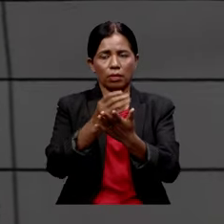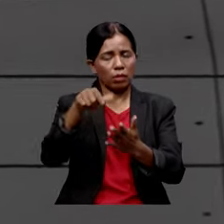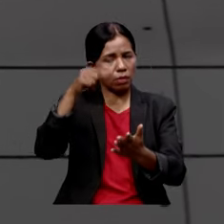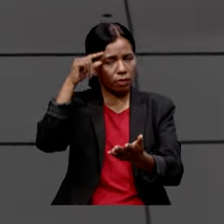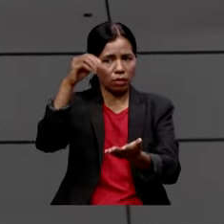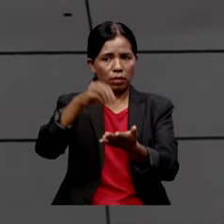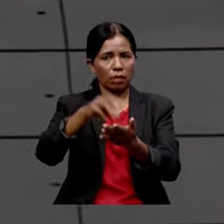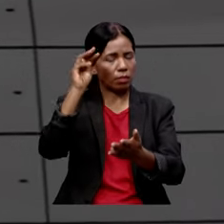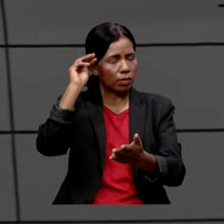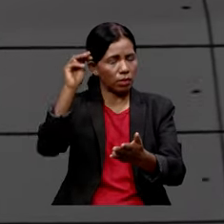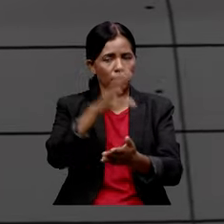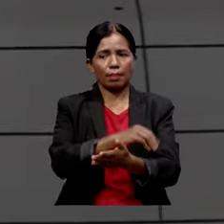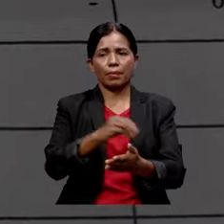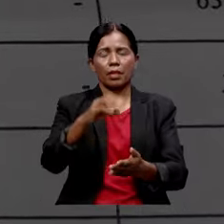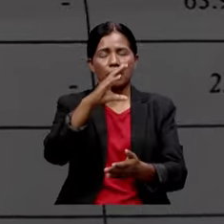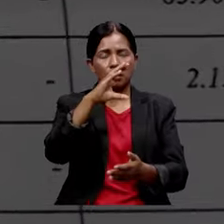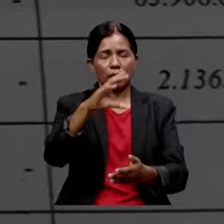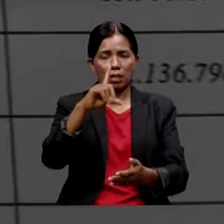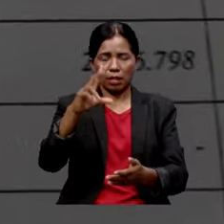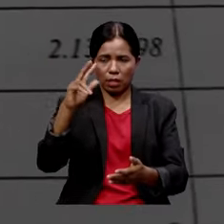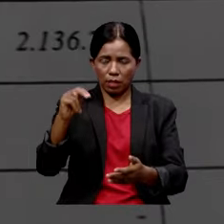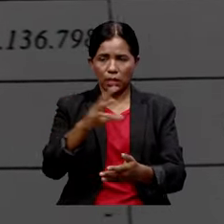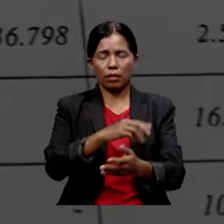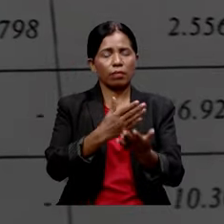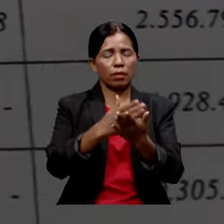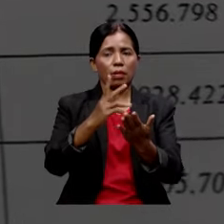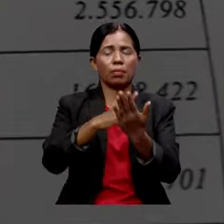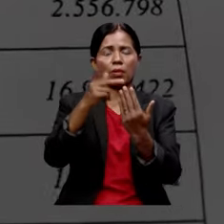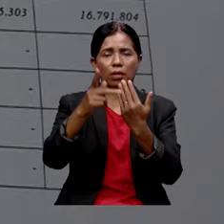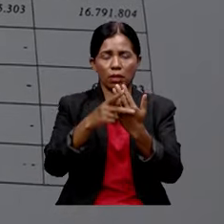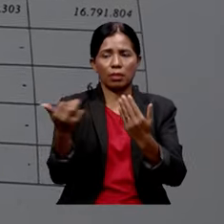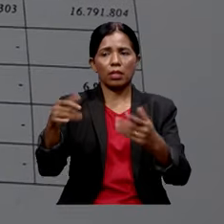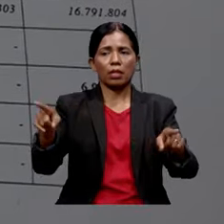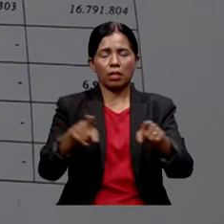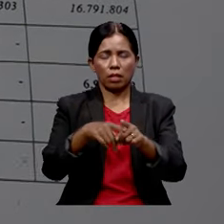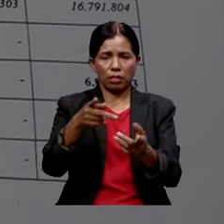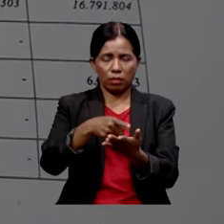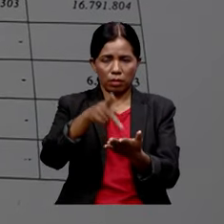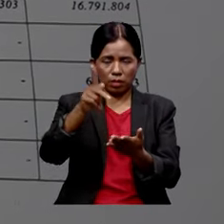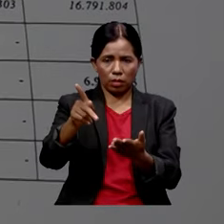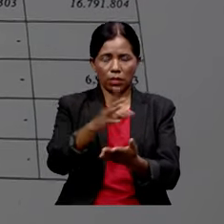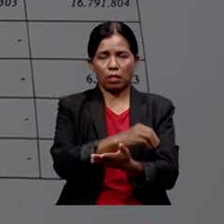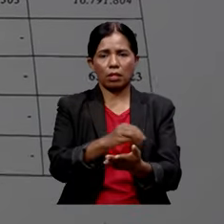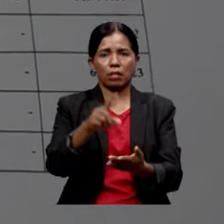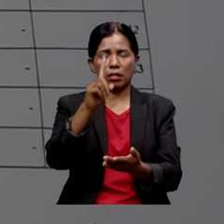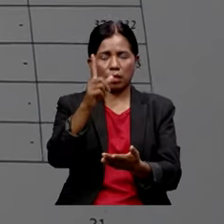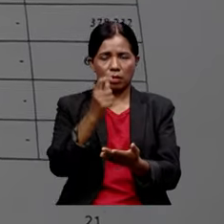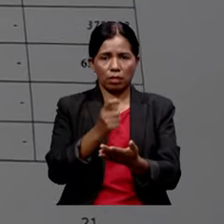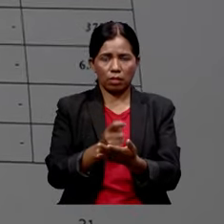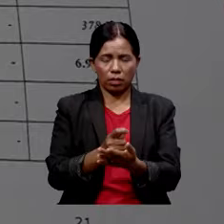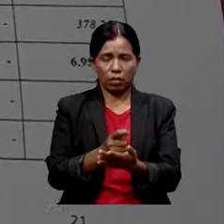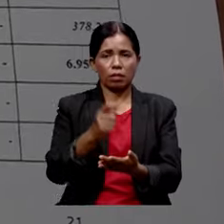propõe para o Ministério Assunto Combatente e Libertação Nacional faz para o programa Siranessan, salário no vencimento, tocon ida atos